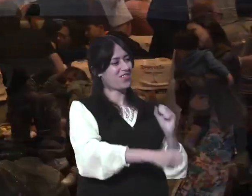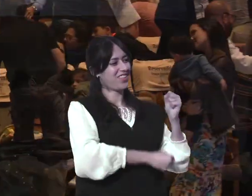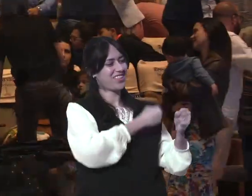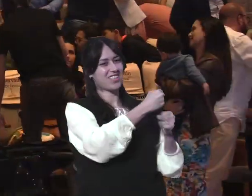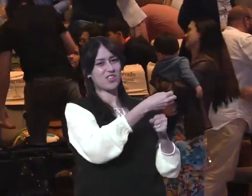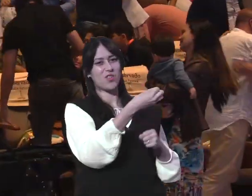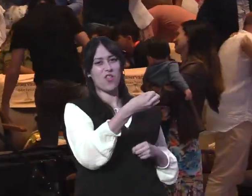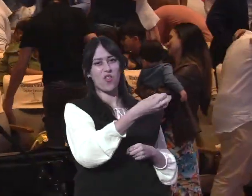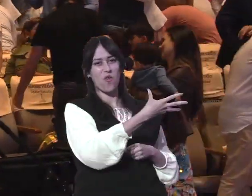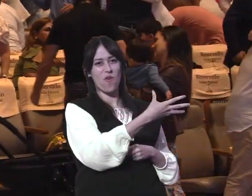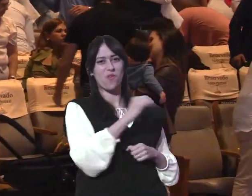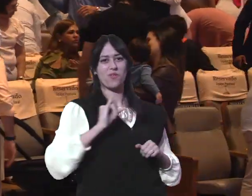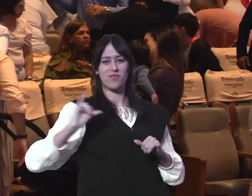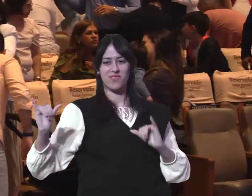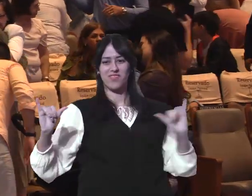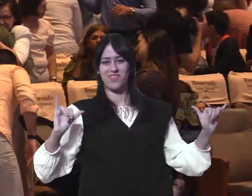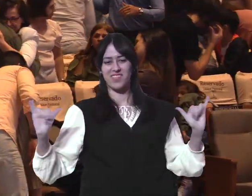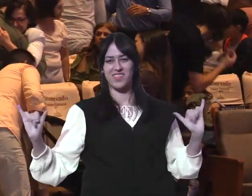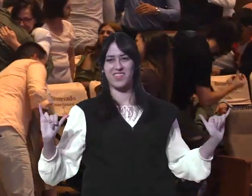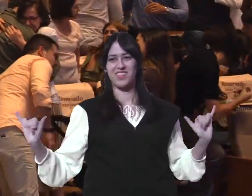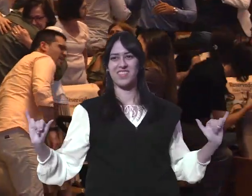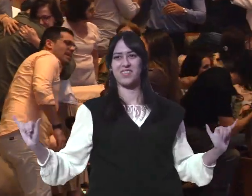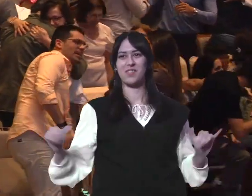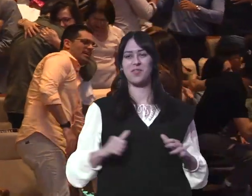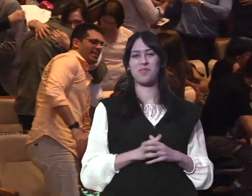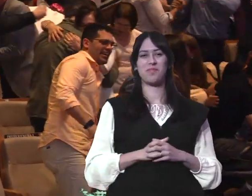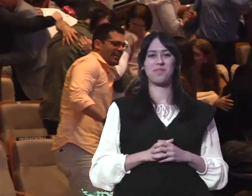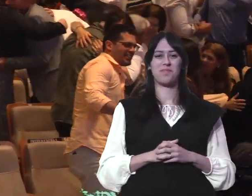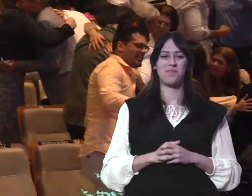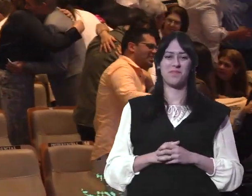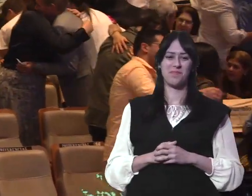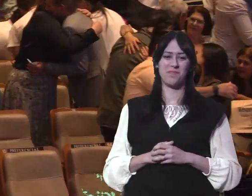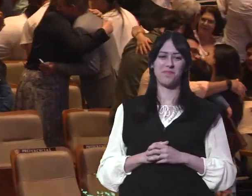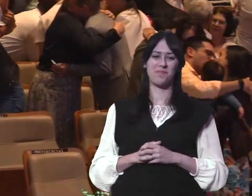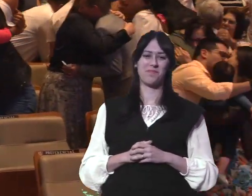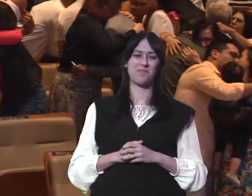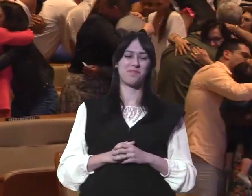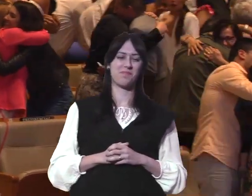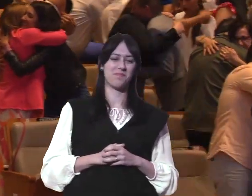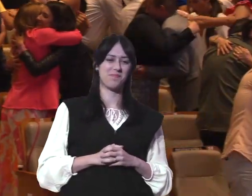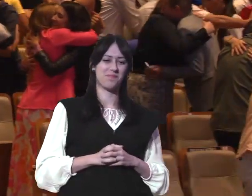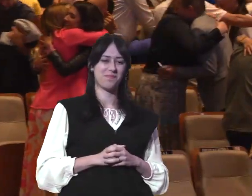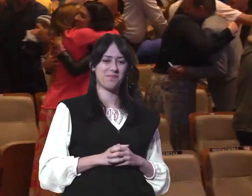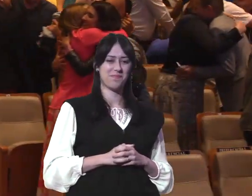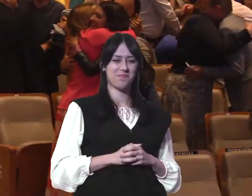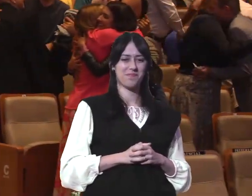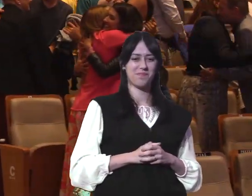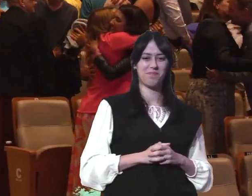E faça brilhar seu rosto.